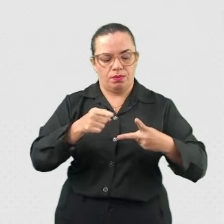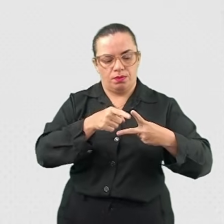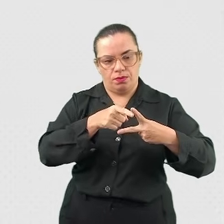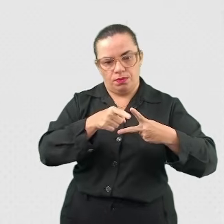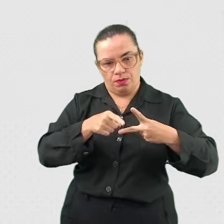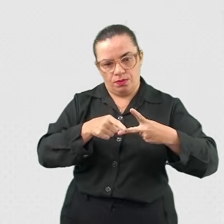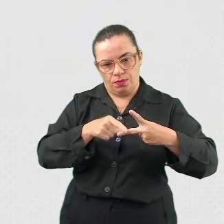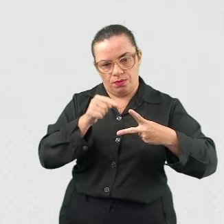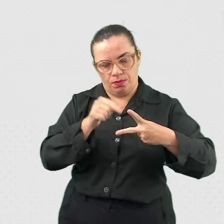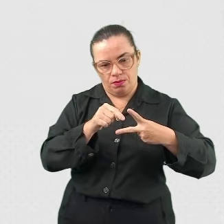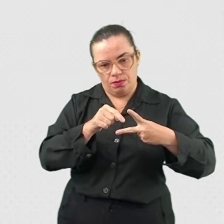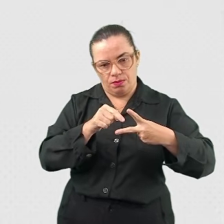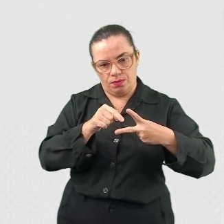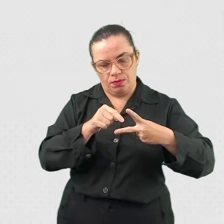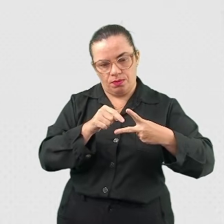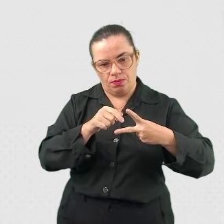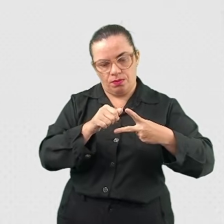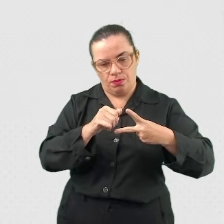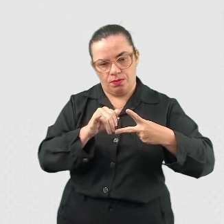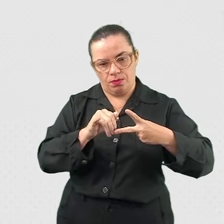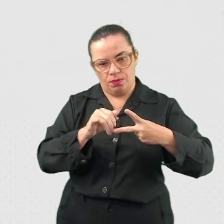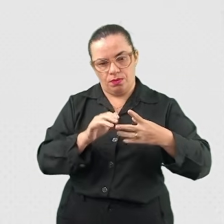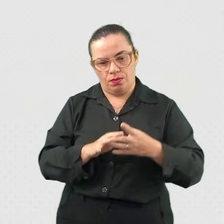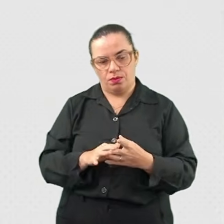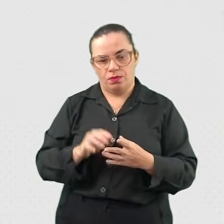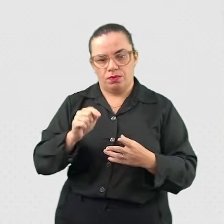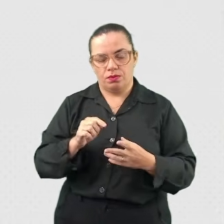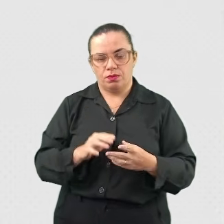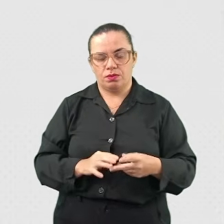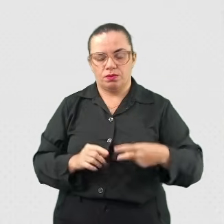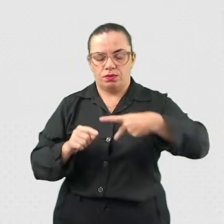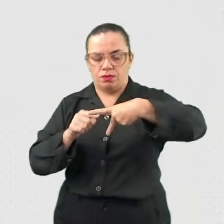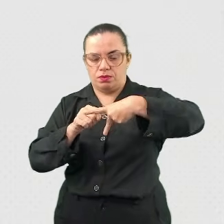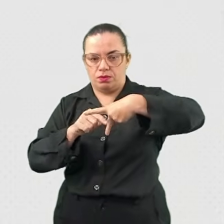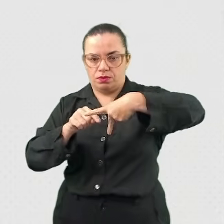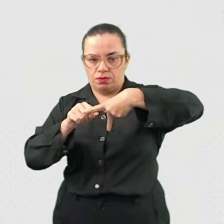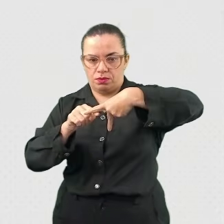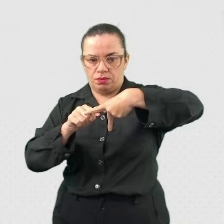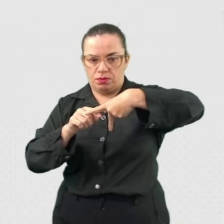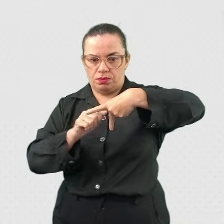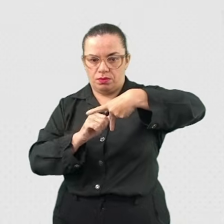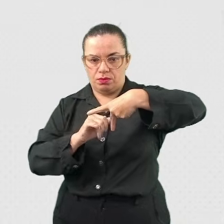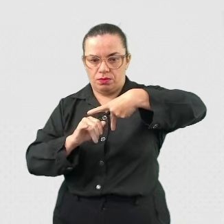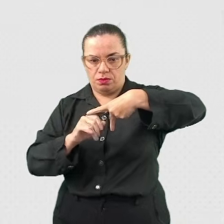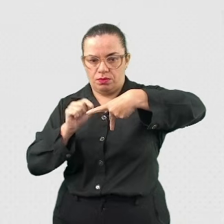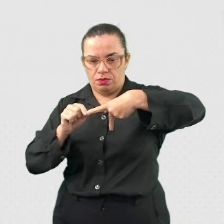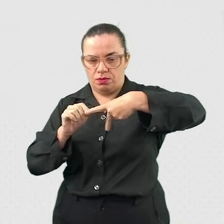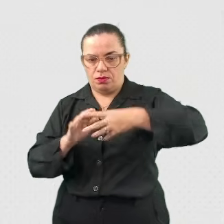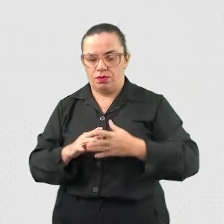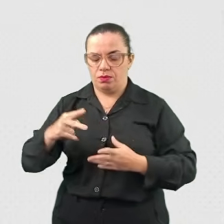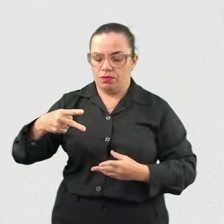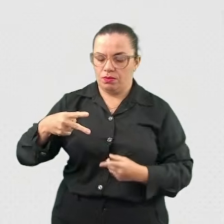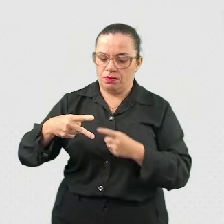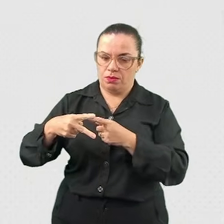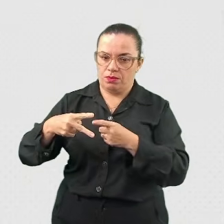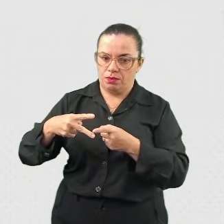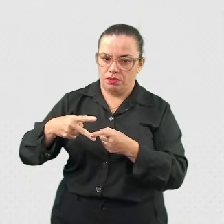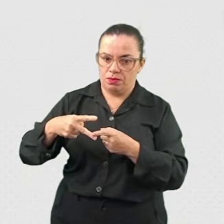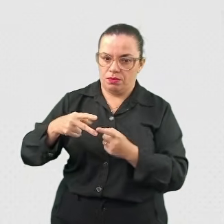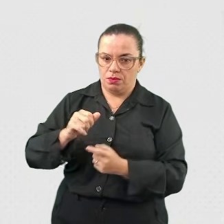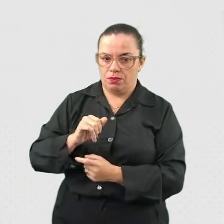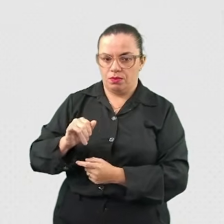ângulo interno, aqui um outro ângulo interno, certo? Você tem ângulos internos,